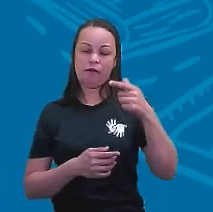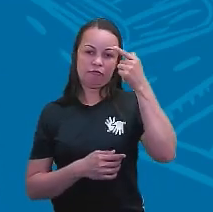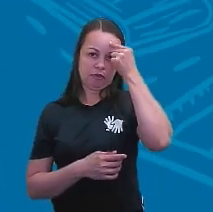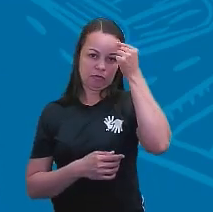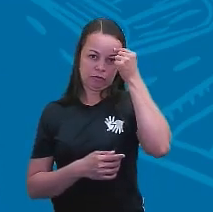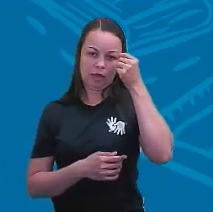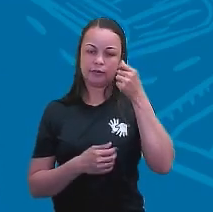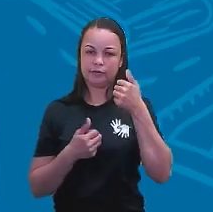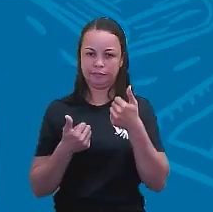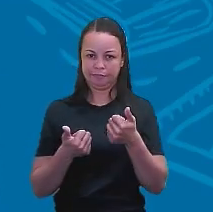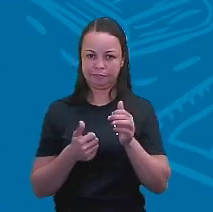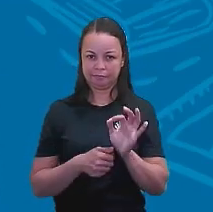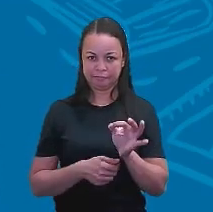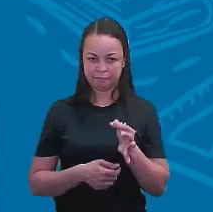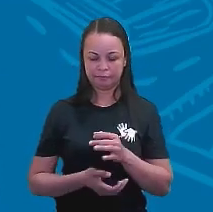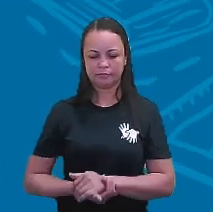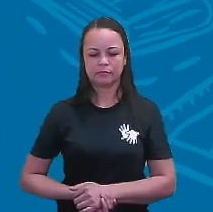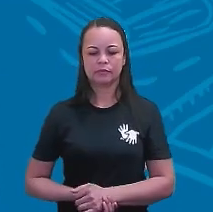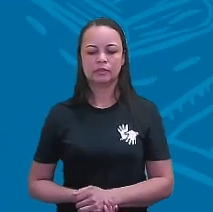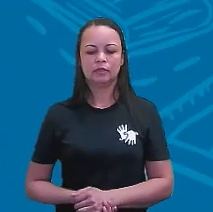faculdade, certo? Bom,